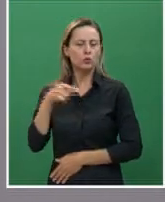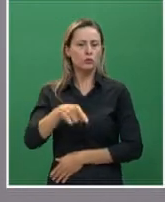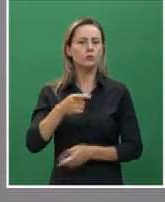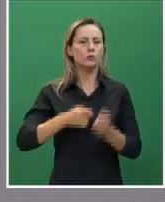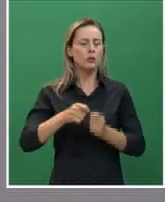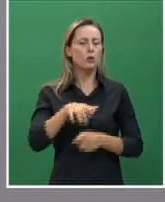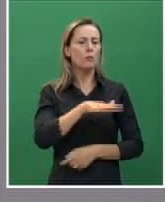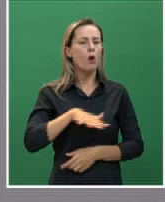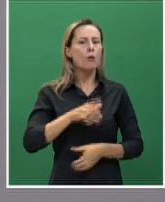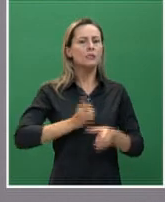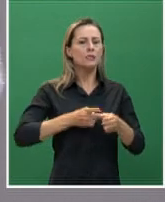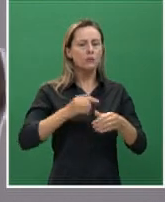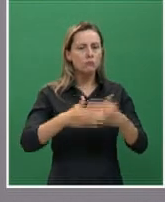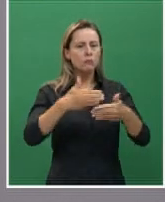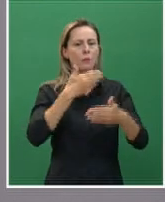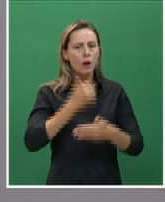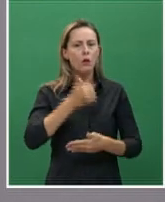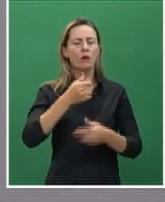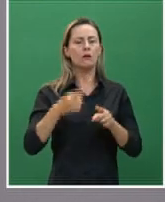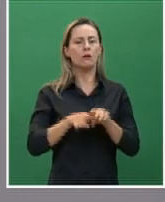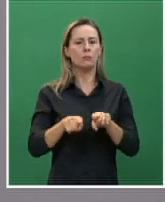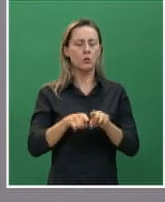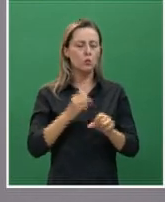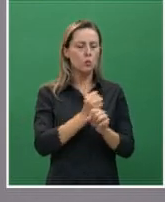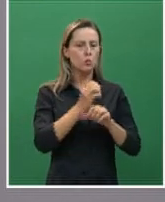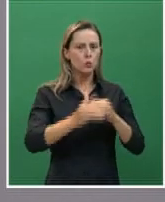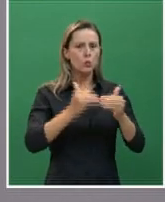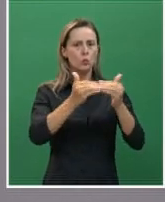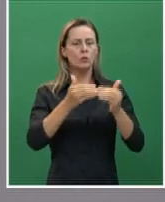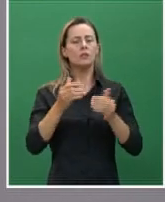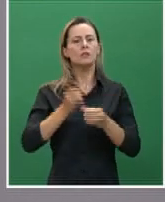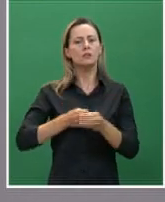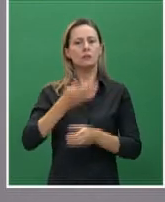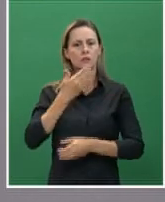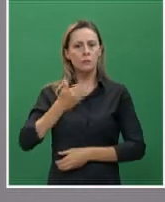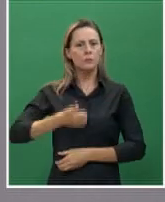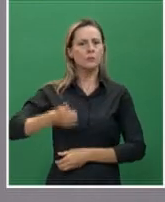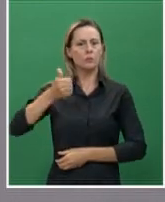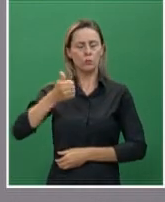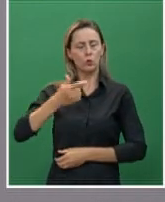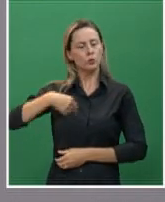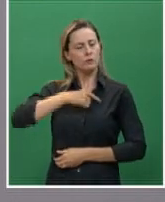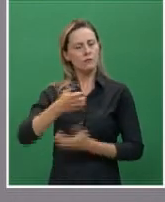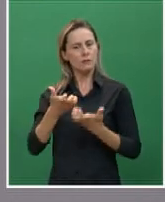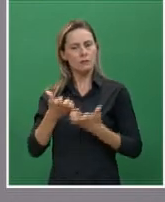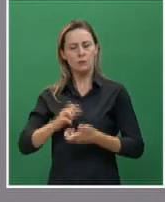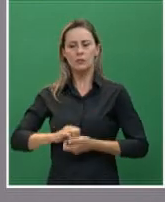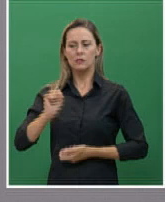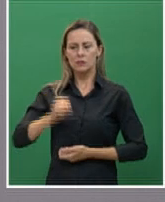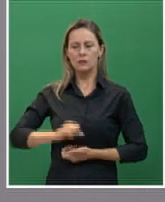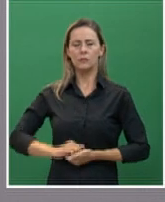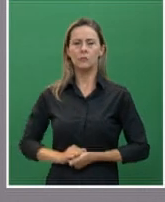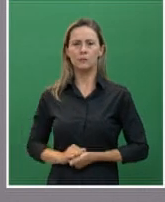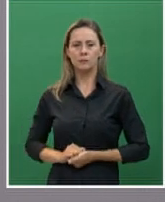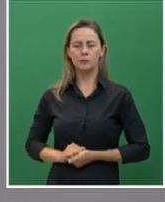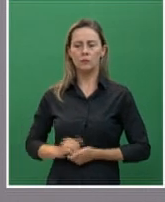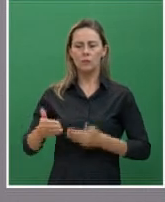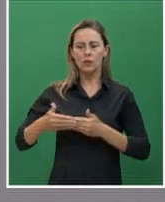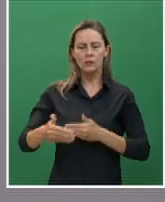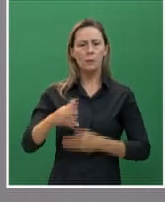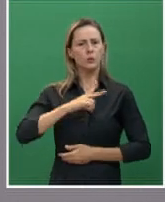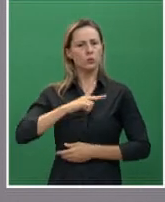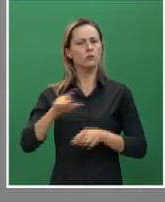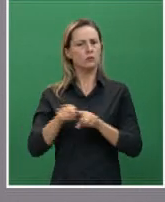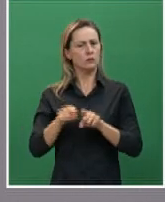melhorias em vias urbanas não é para que possamos construir a cidade melhor aqui tanto nós queremos aparecer quando se ativa com essa tia